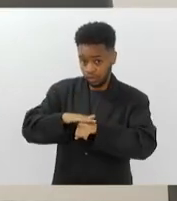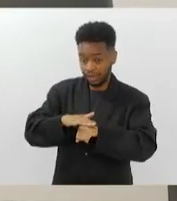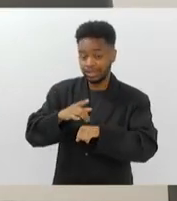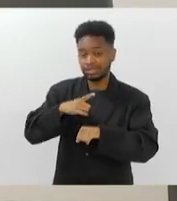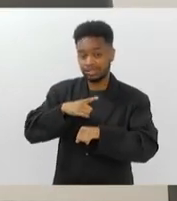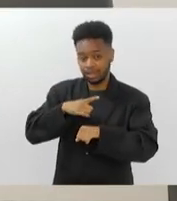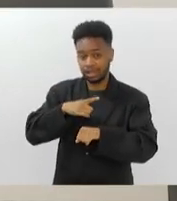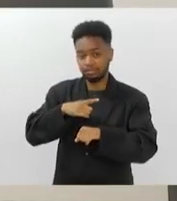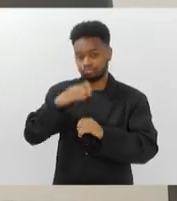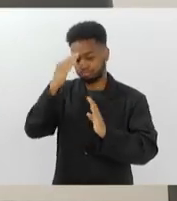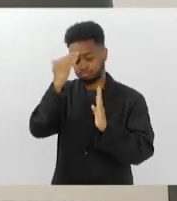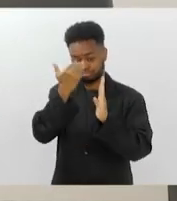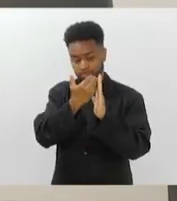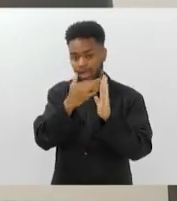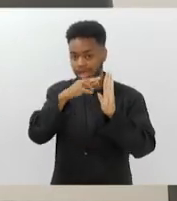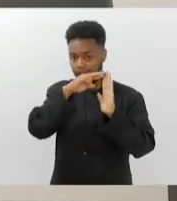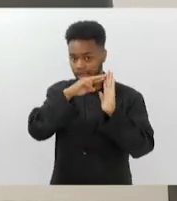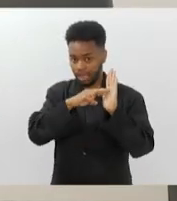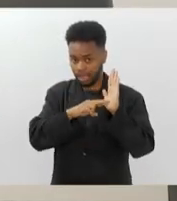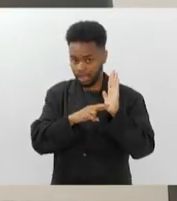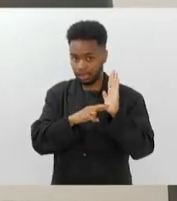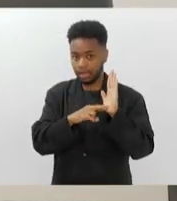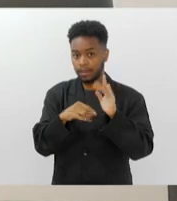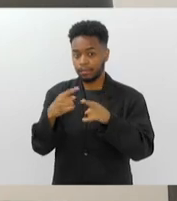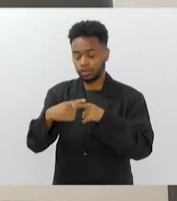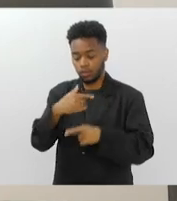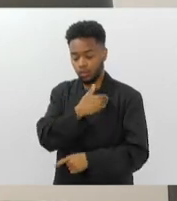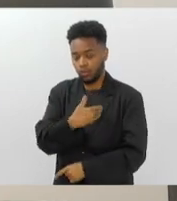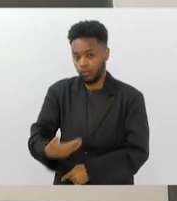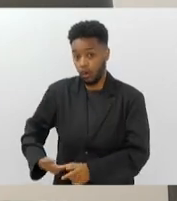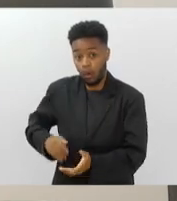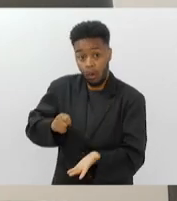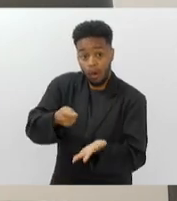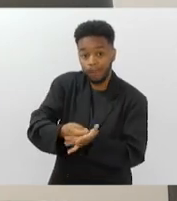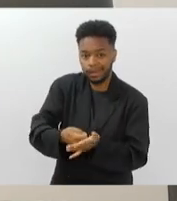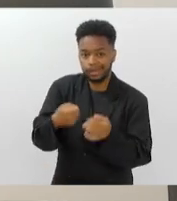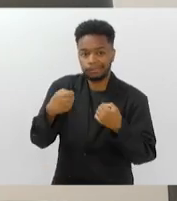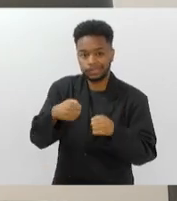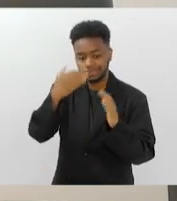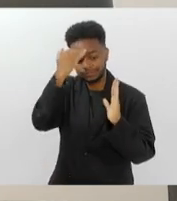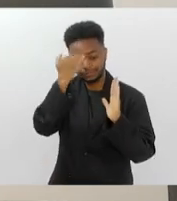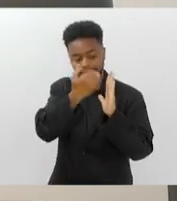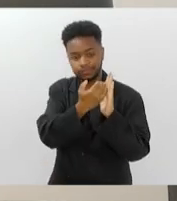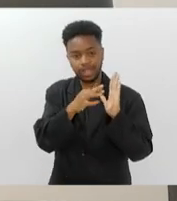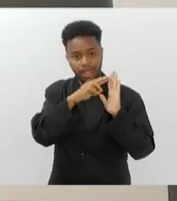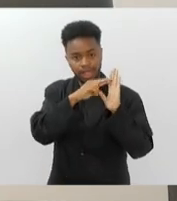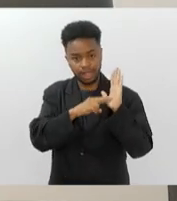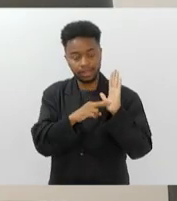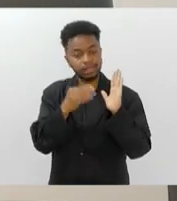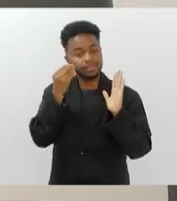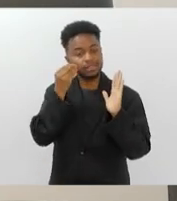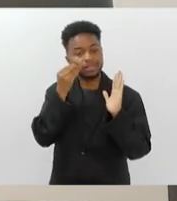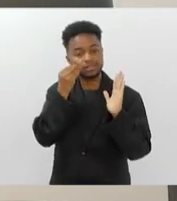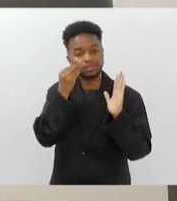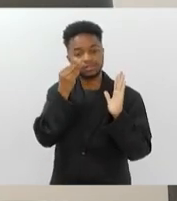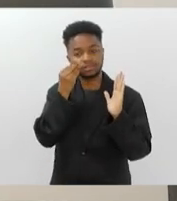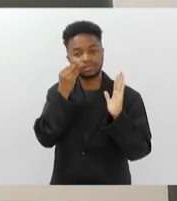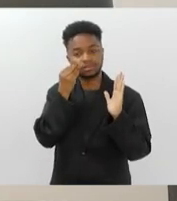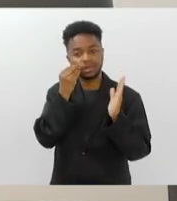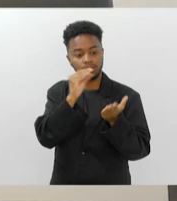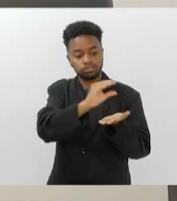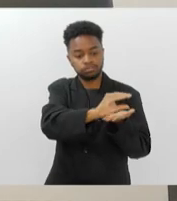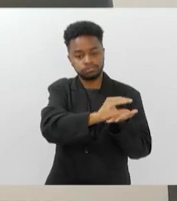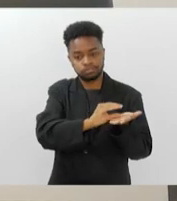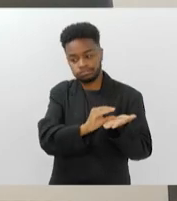requisitos necessários impostos pelo governo do estado para que a gente possa transferir alguma coisa do